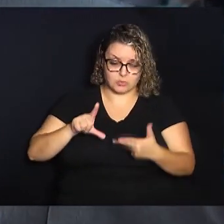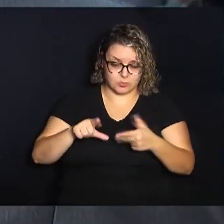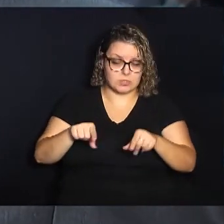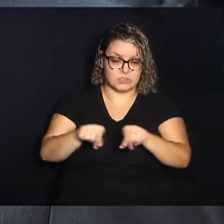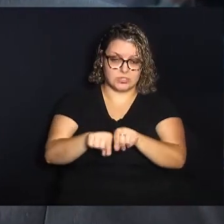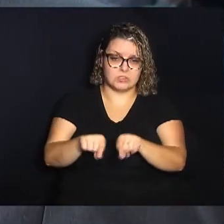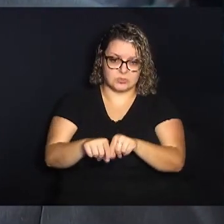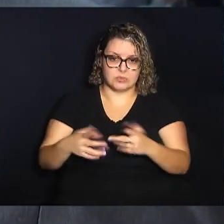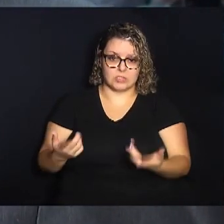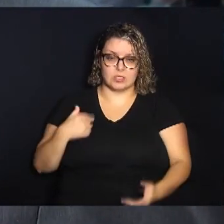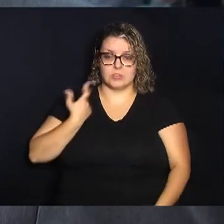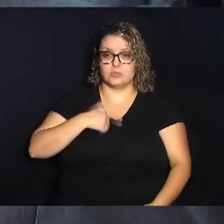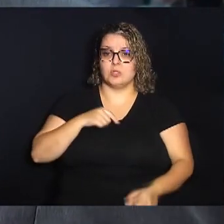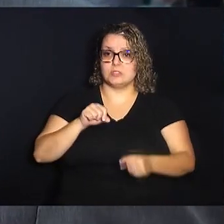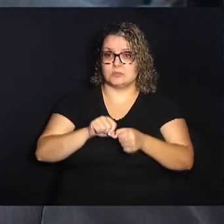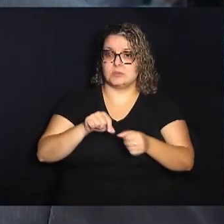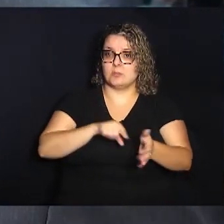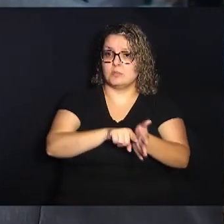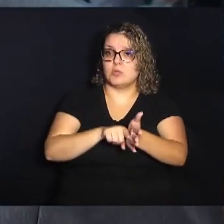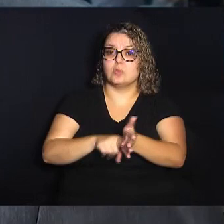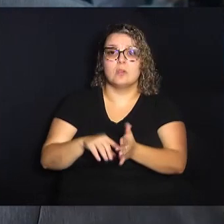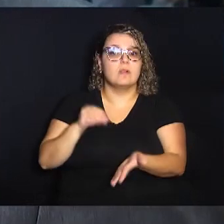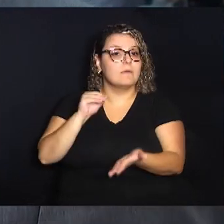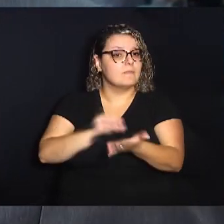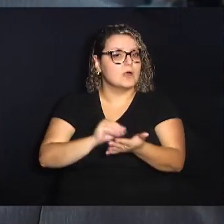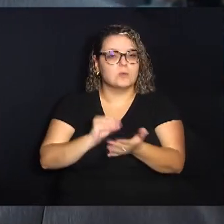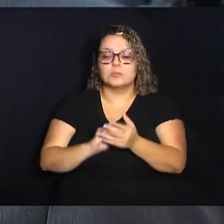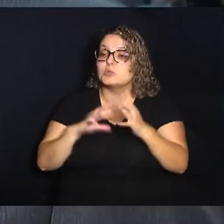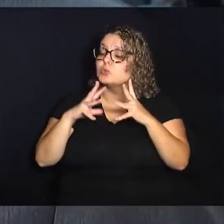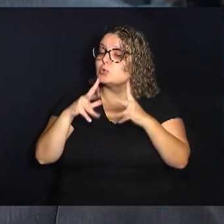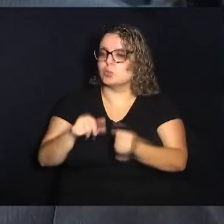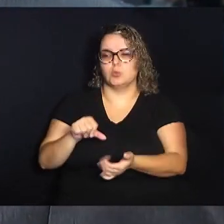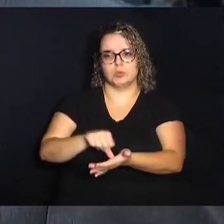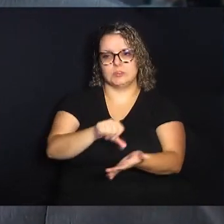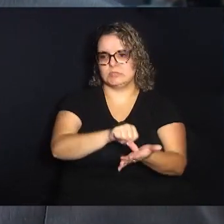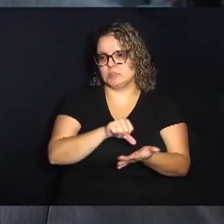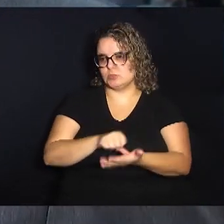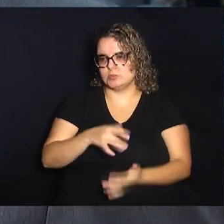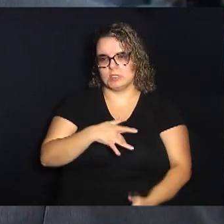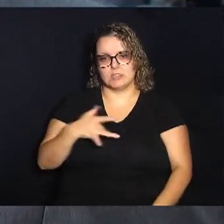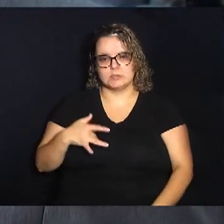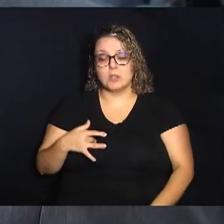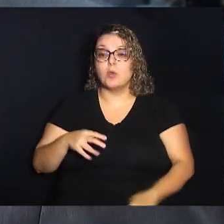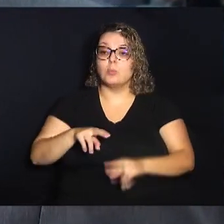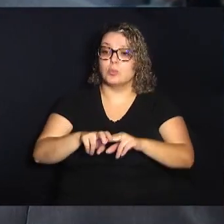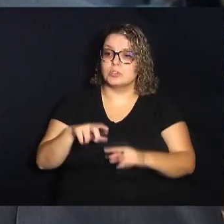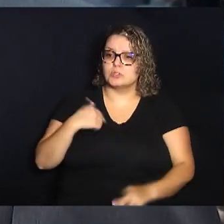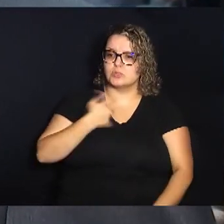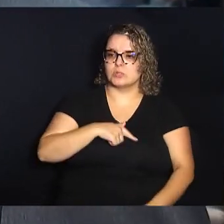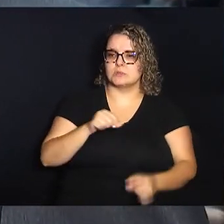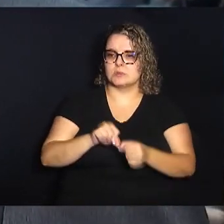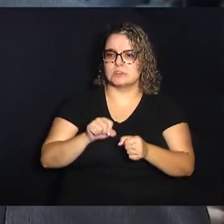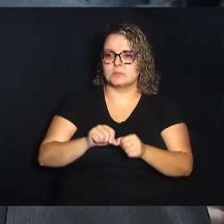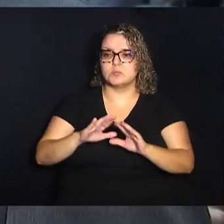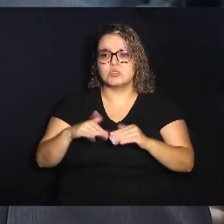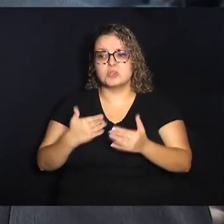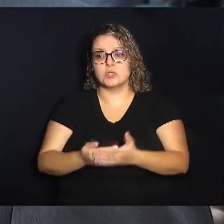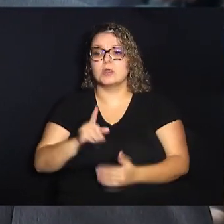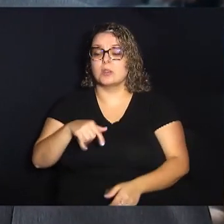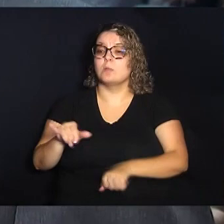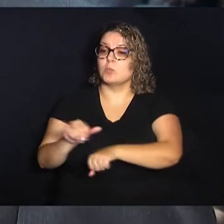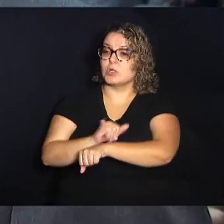e nós fizemos uma pesquisa e ele está em falta em todas as unidades. Então por isso que nós estamos agora fazendo esse requerimento, que é um